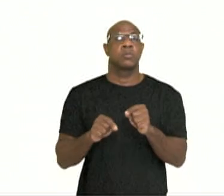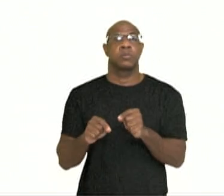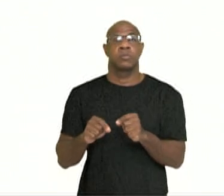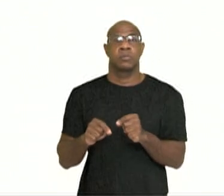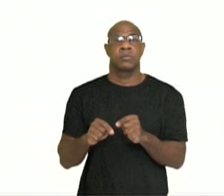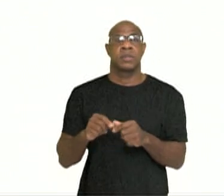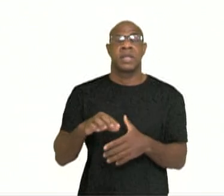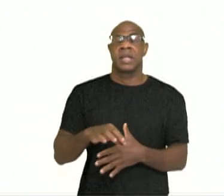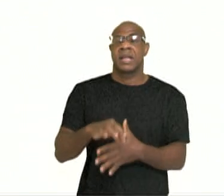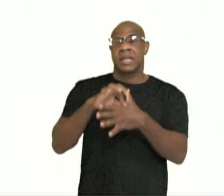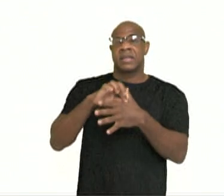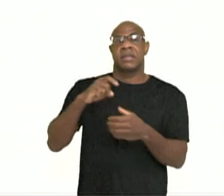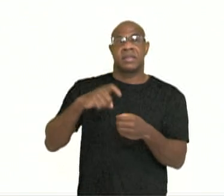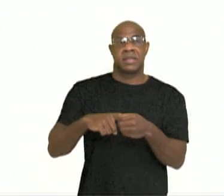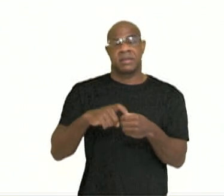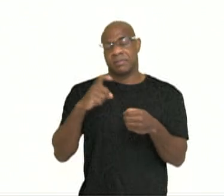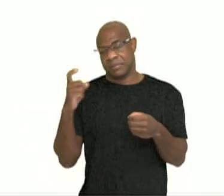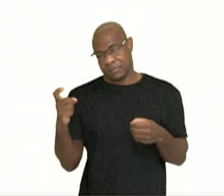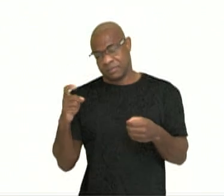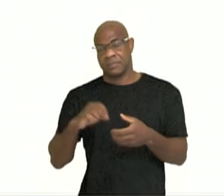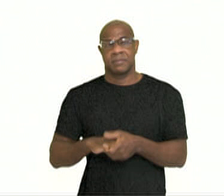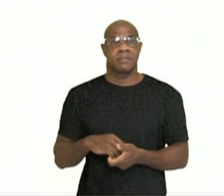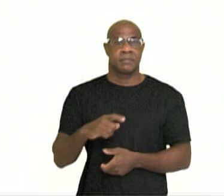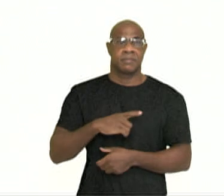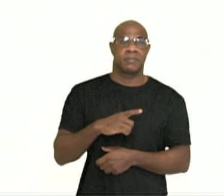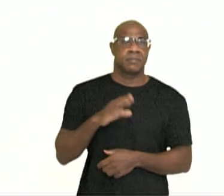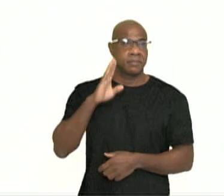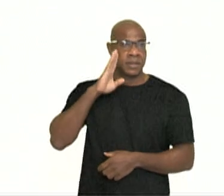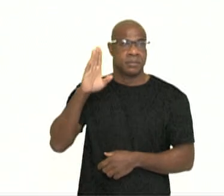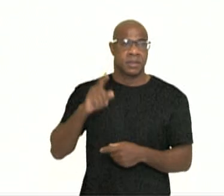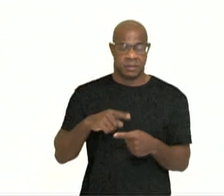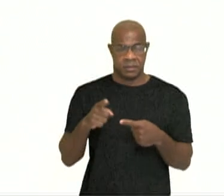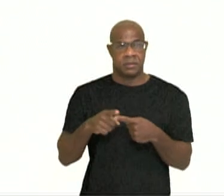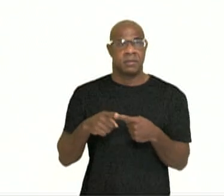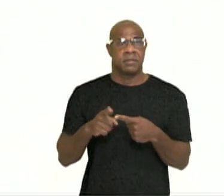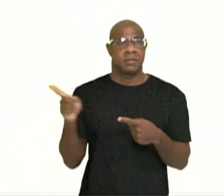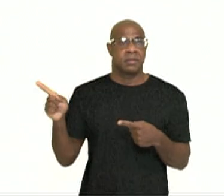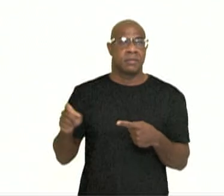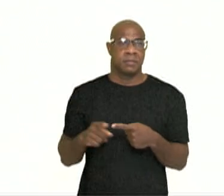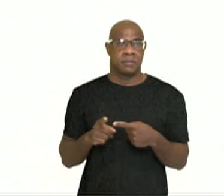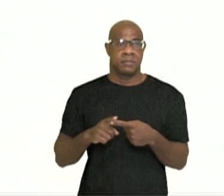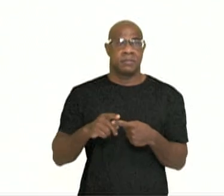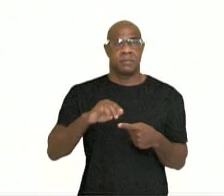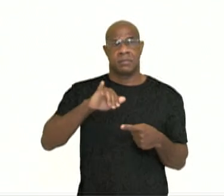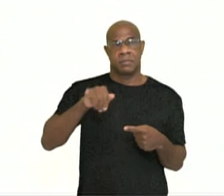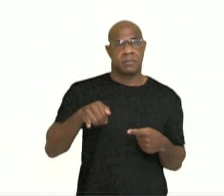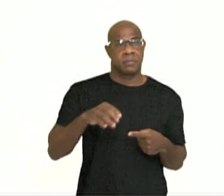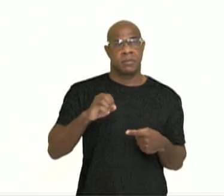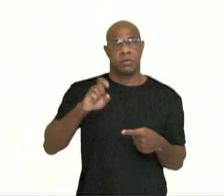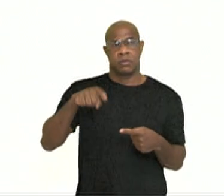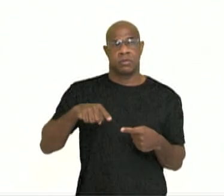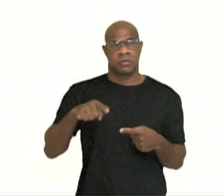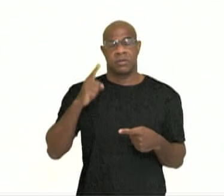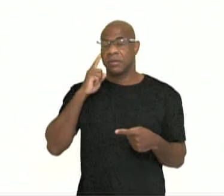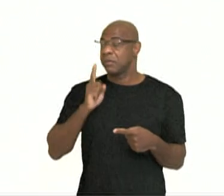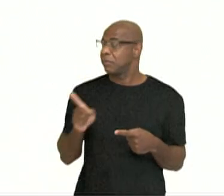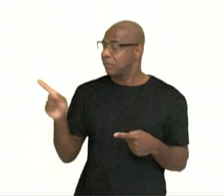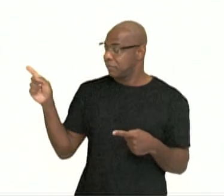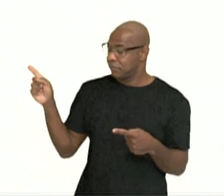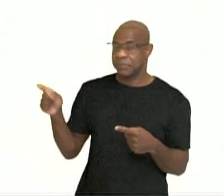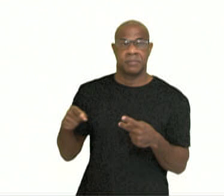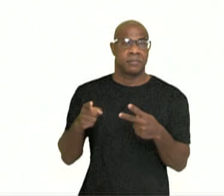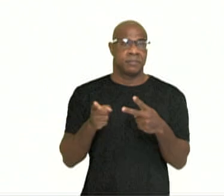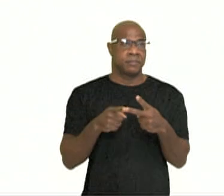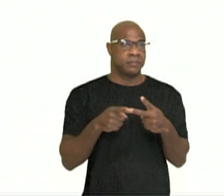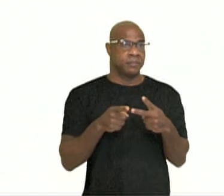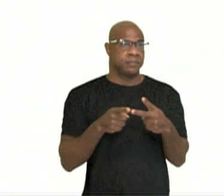líderes da independência. Como líderes, nós temos os principais nomes: o José de San Martín, que realizou a independência das Províncias Unidas